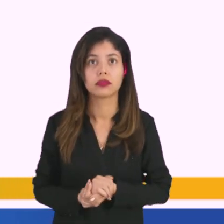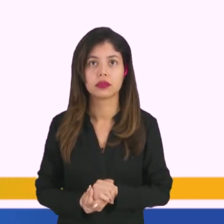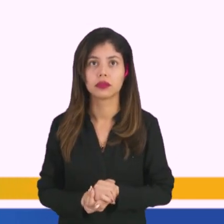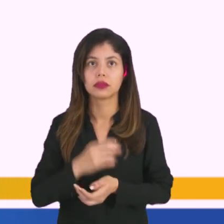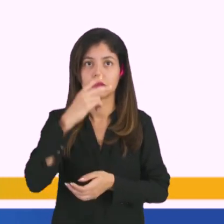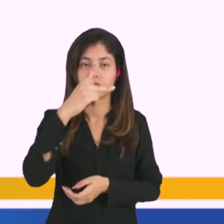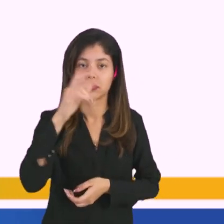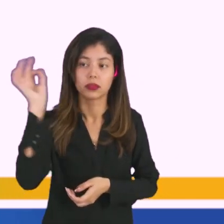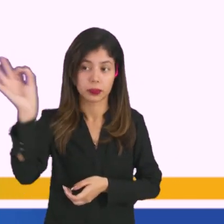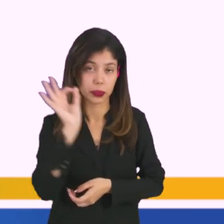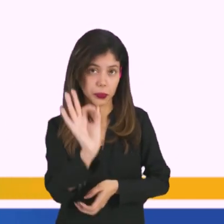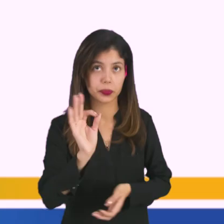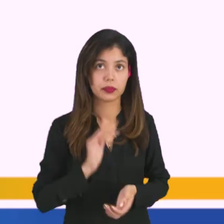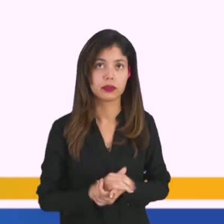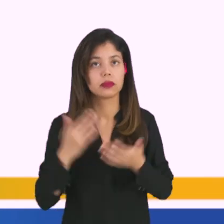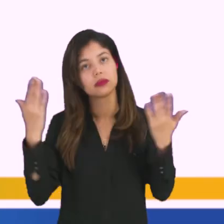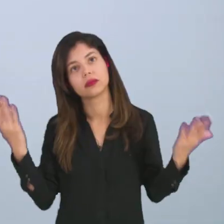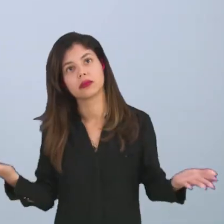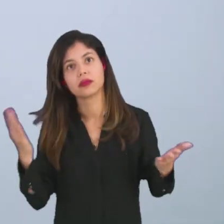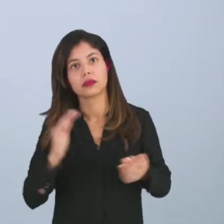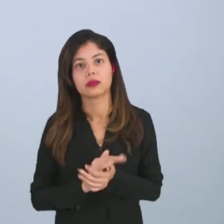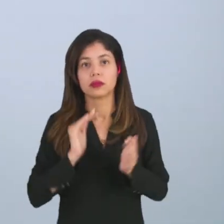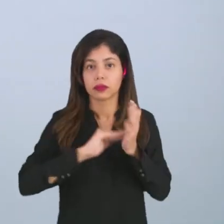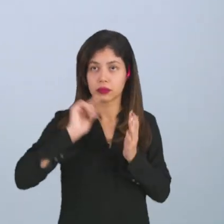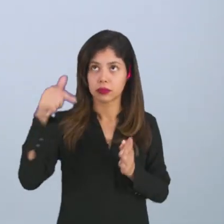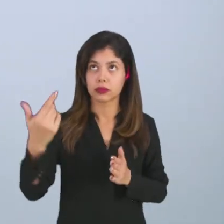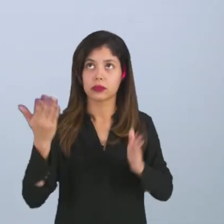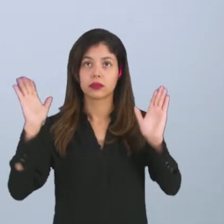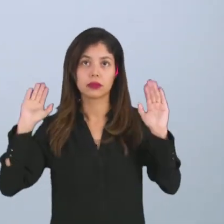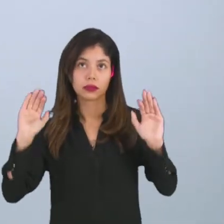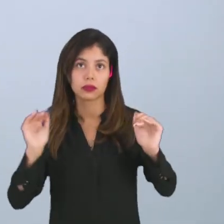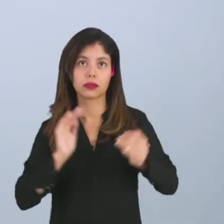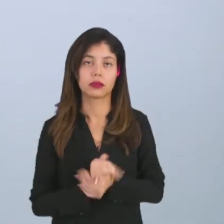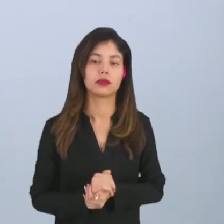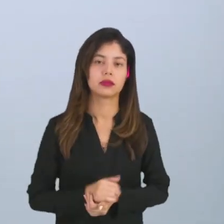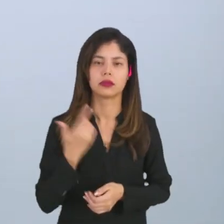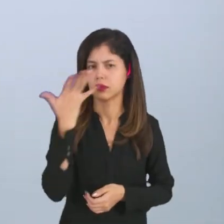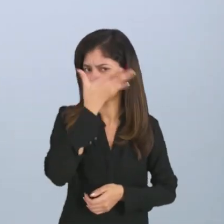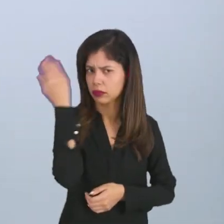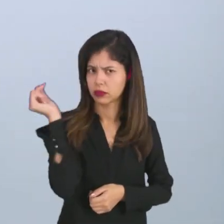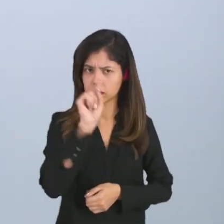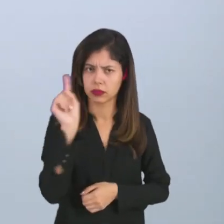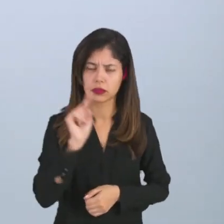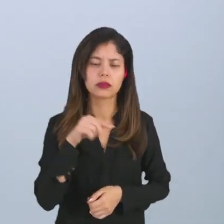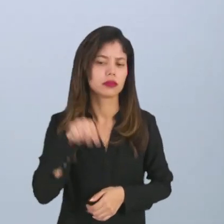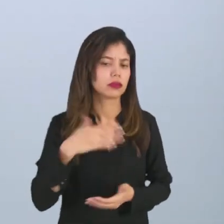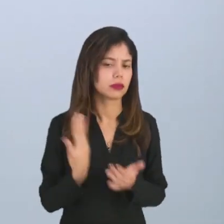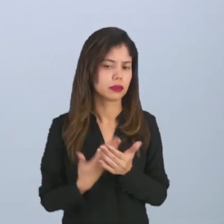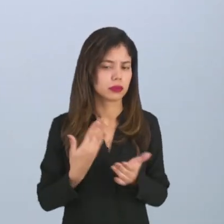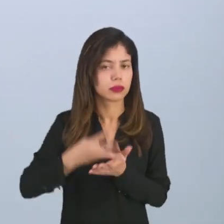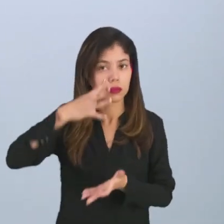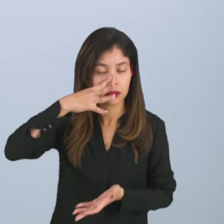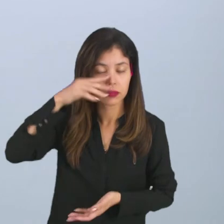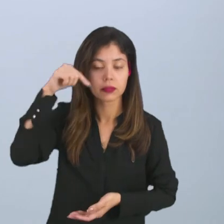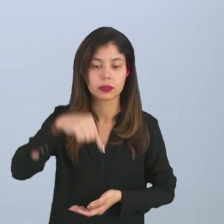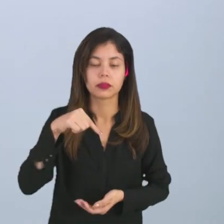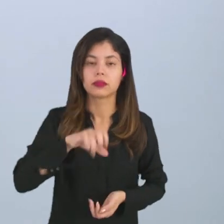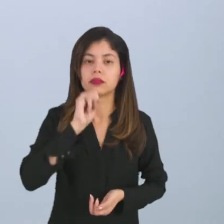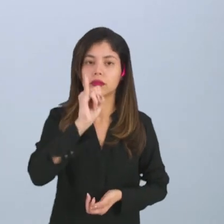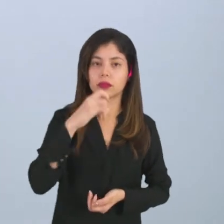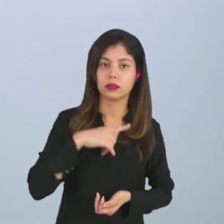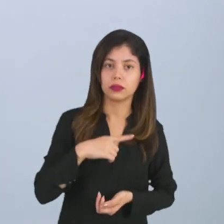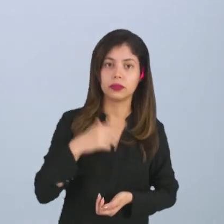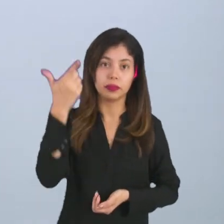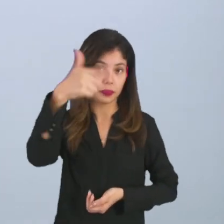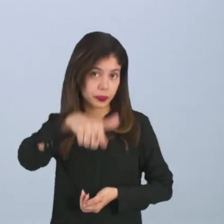e a percentual. Então, até a próxima. Não deixe de assistir as nossas aulas aqui. Se você